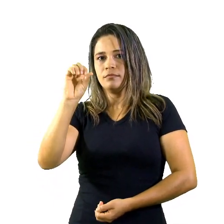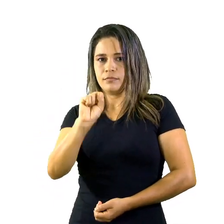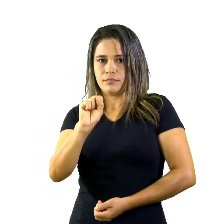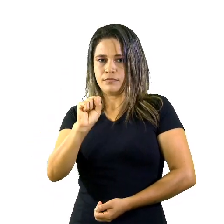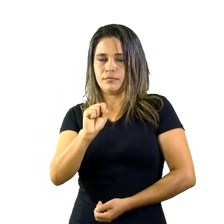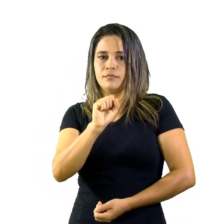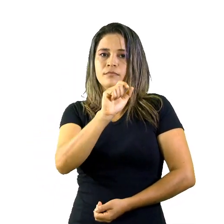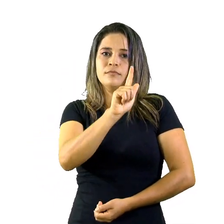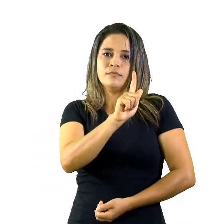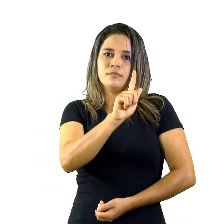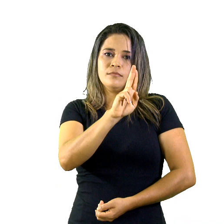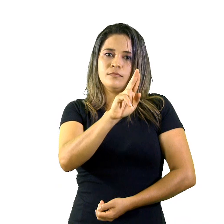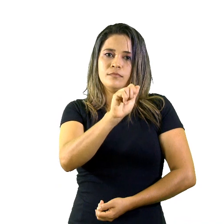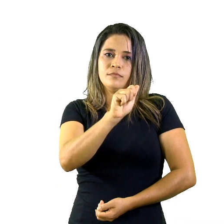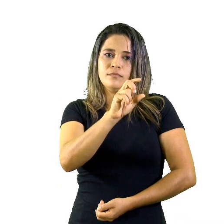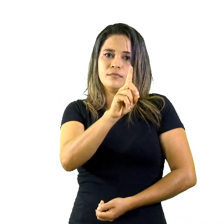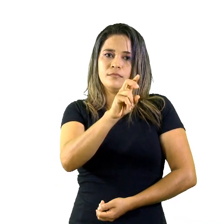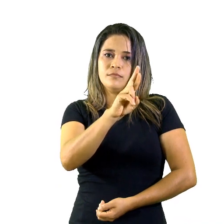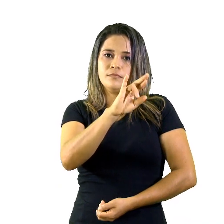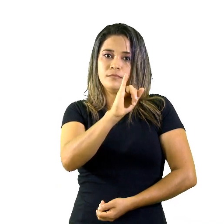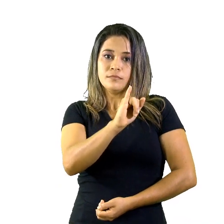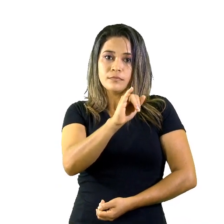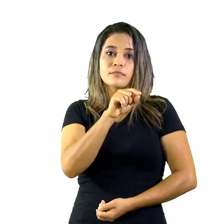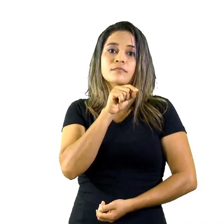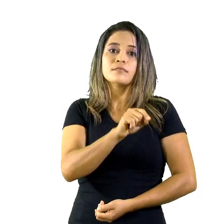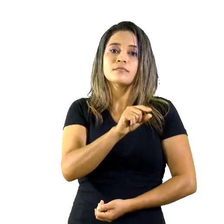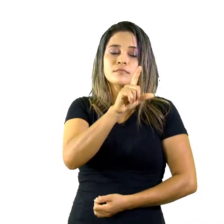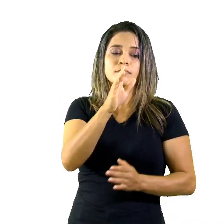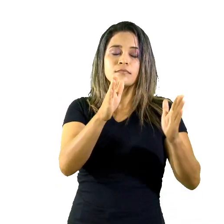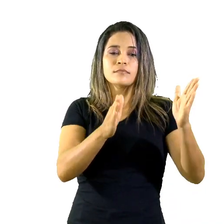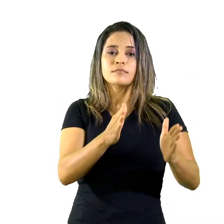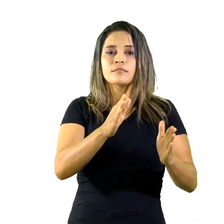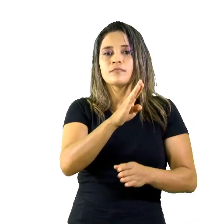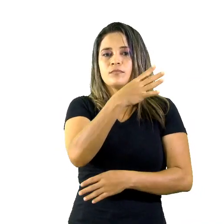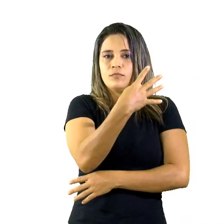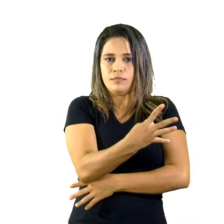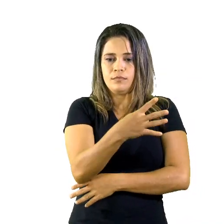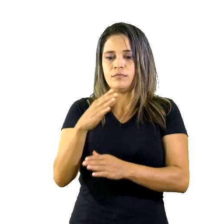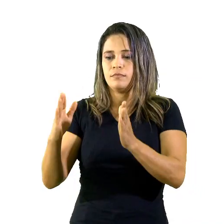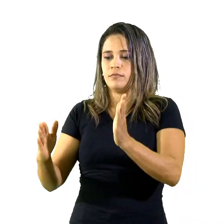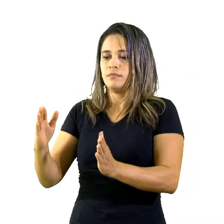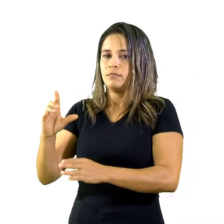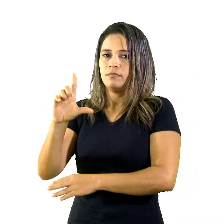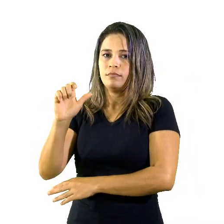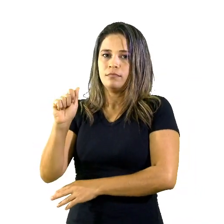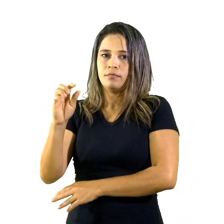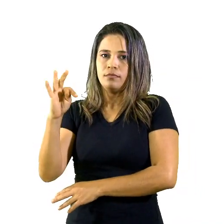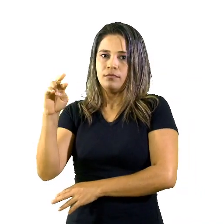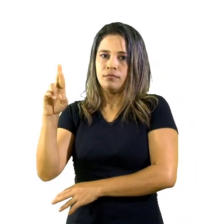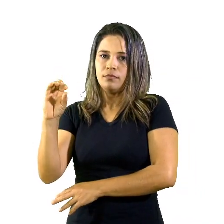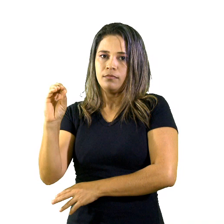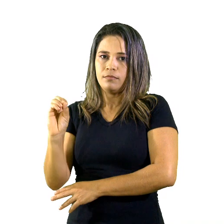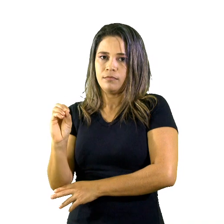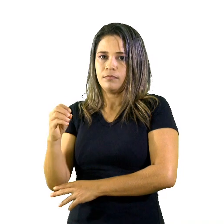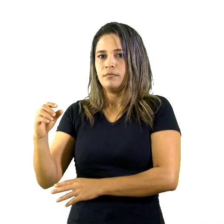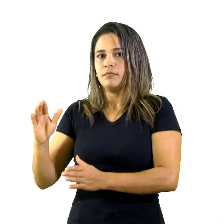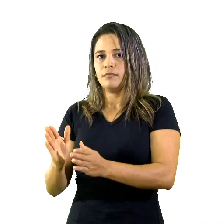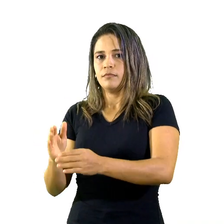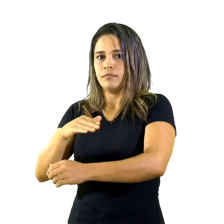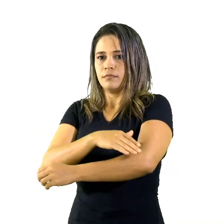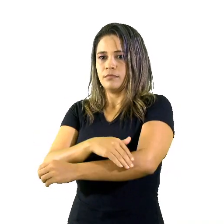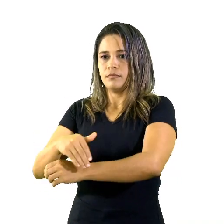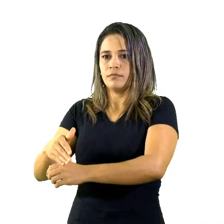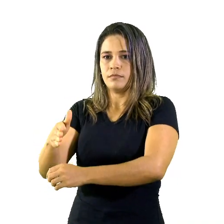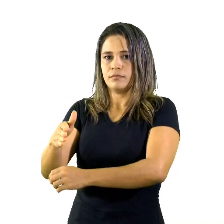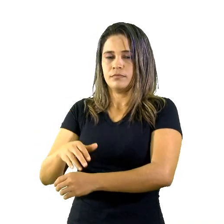Quadri, como vocês já podem perceber, lembra o quê? 4. Látero lembra lado. Uma figura geométrica de